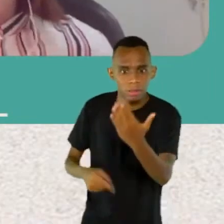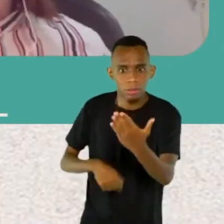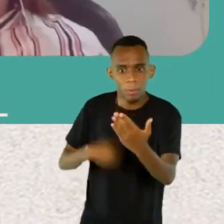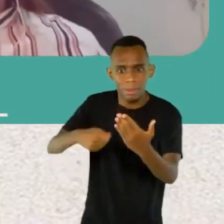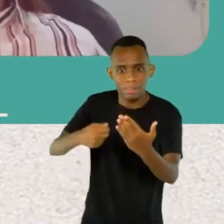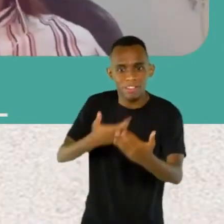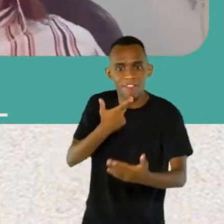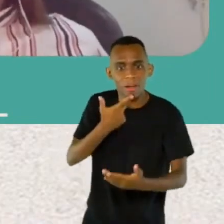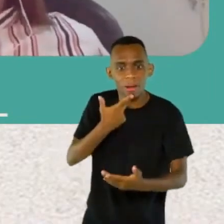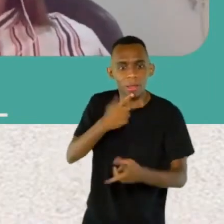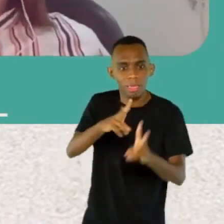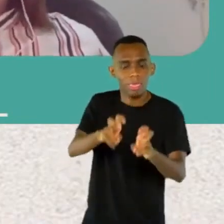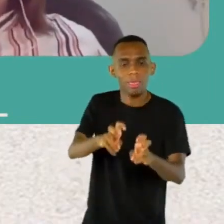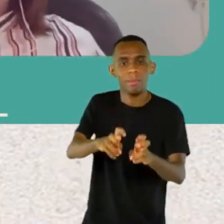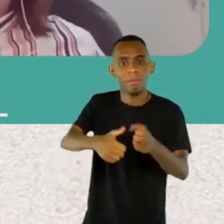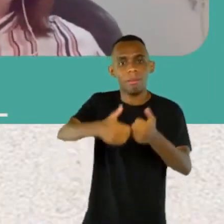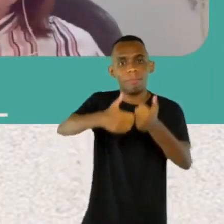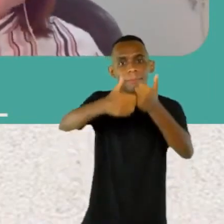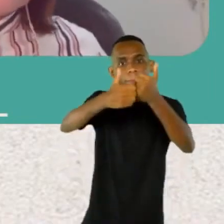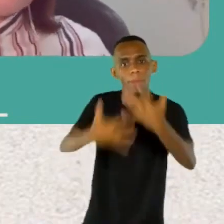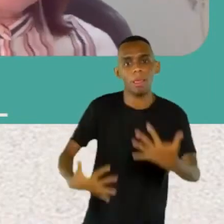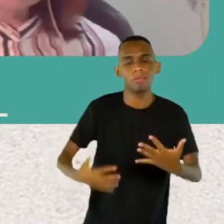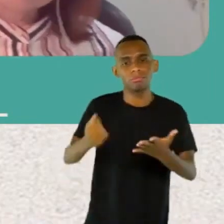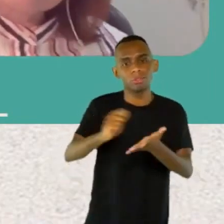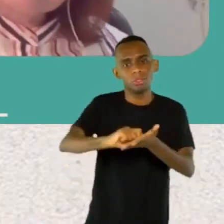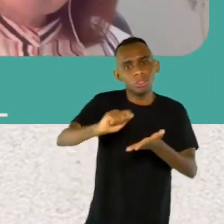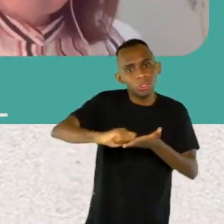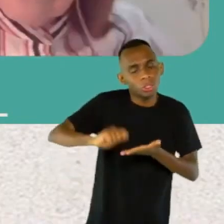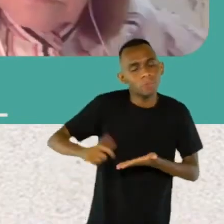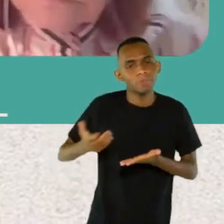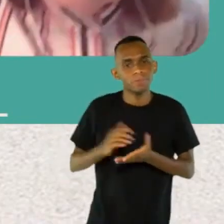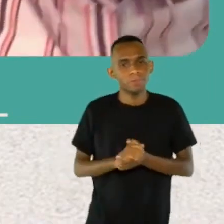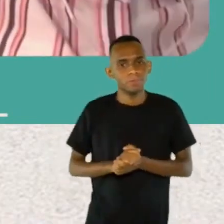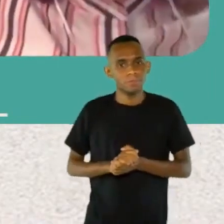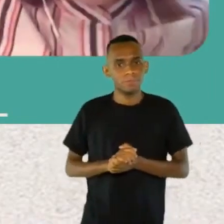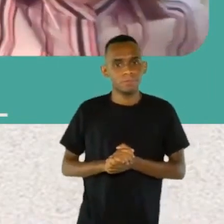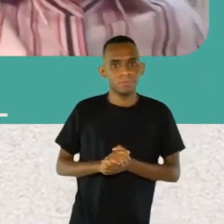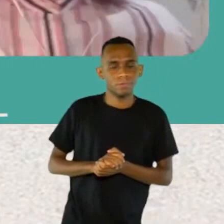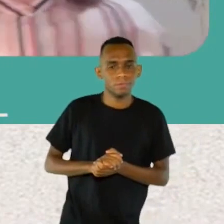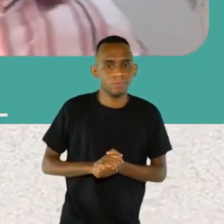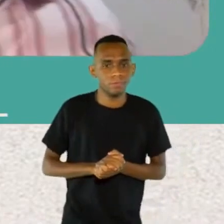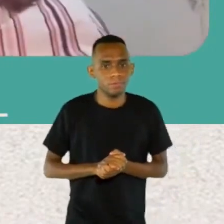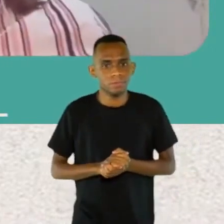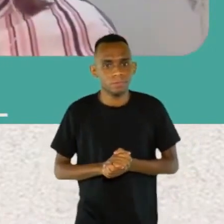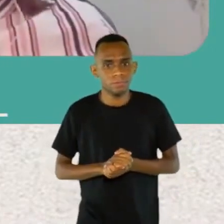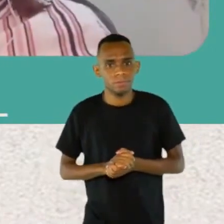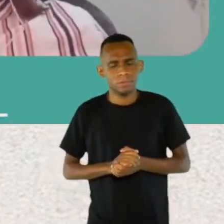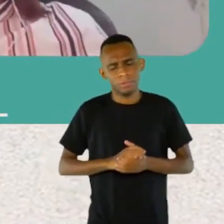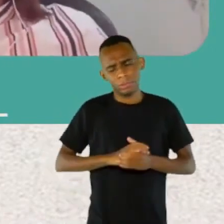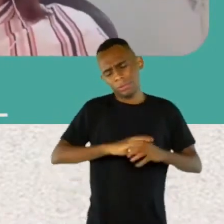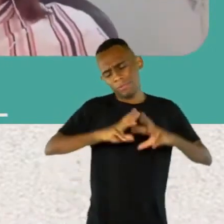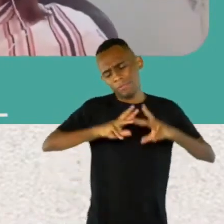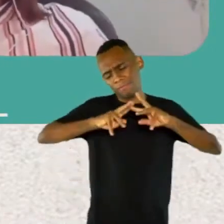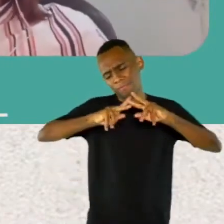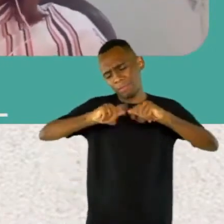sobre isso, né? Então, gigantesco de histórias, né? Tantas histórias